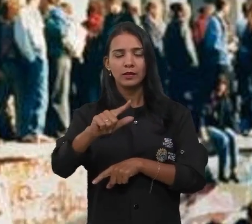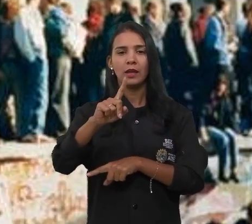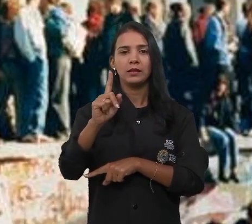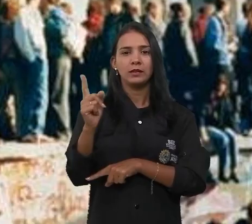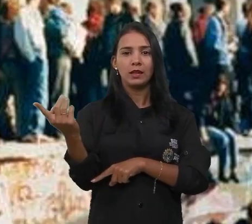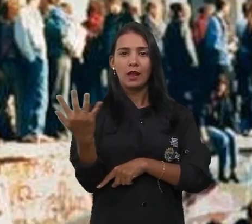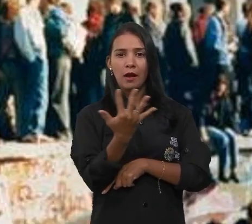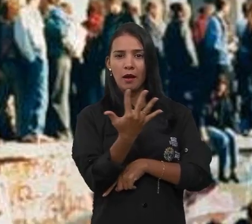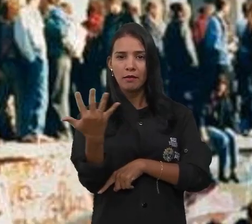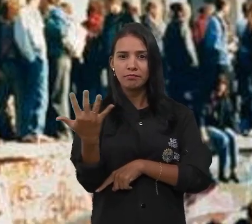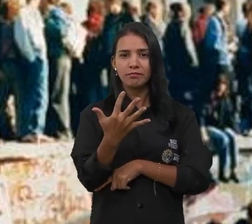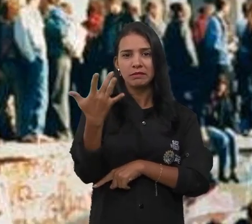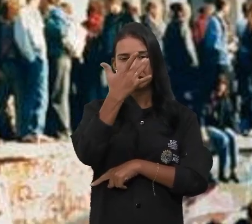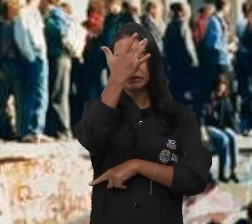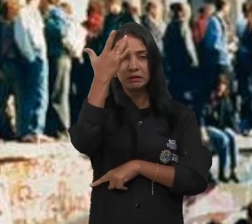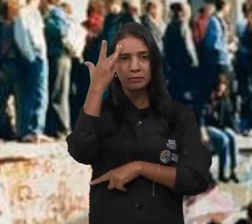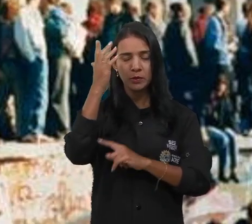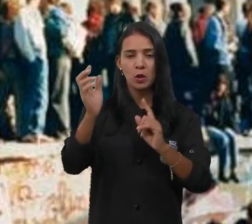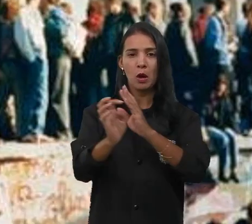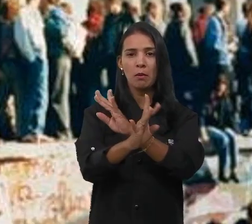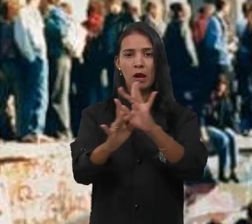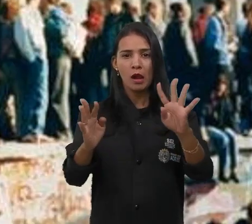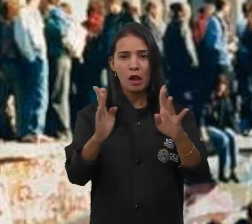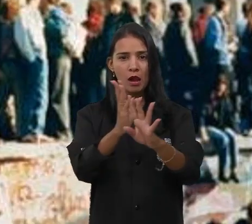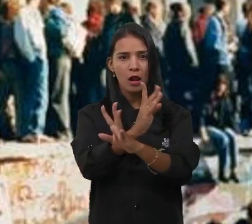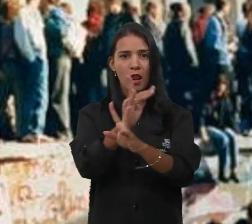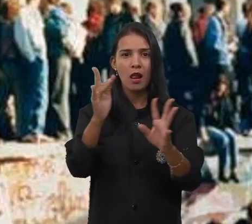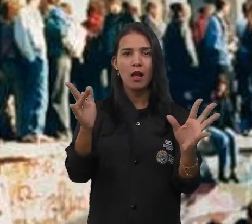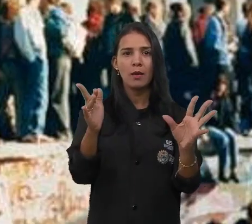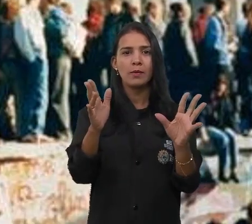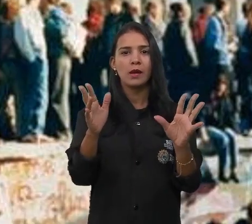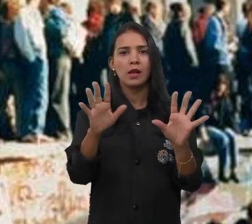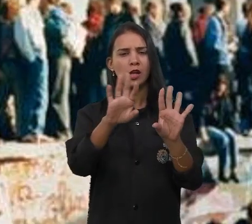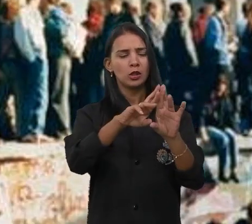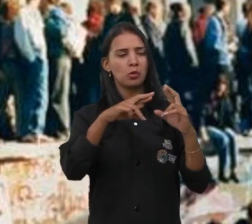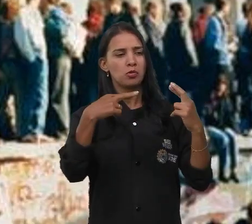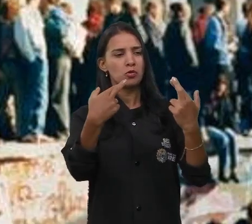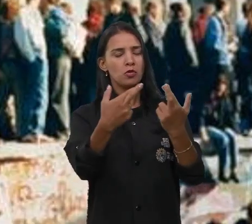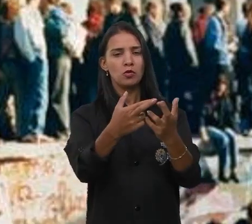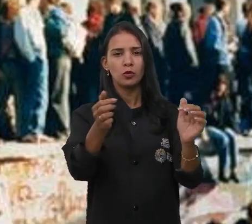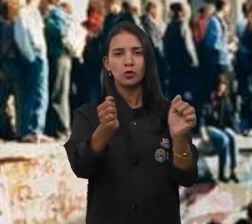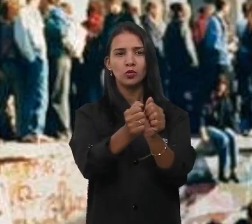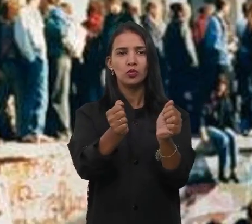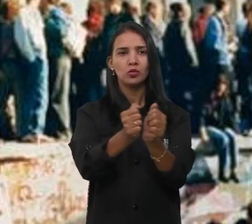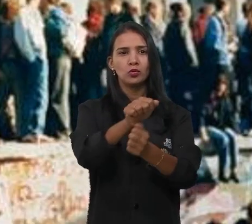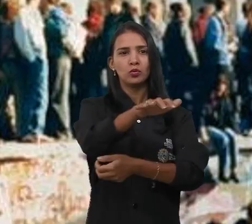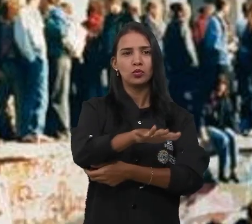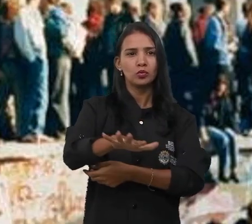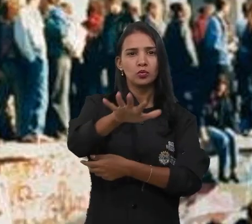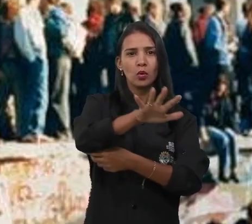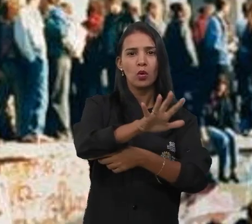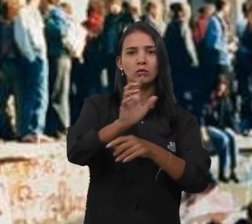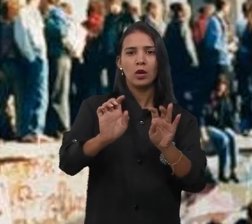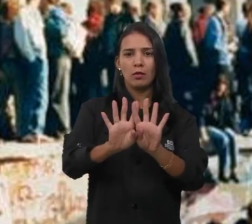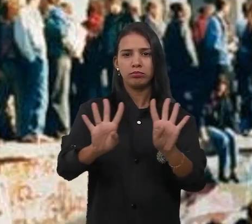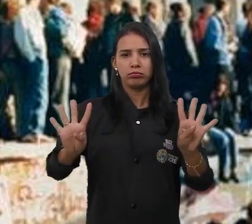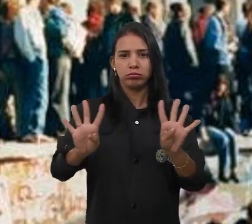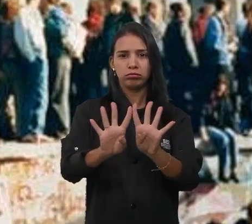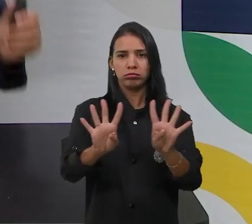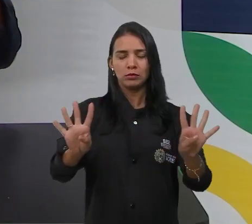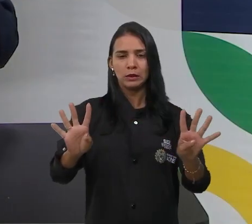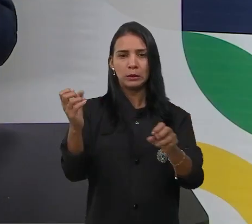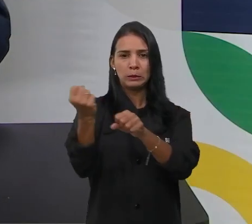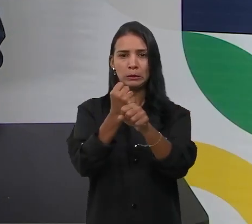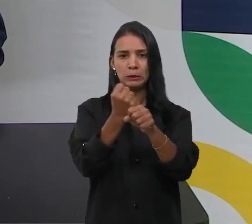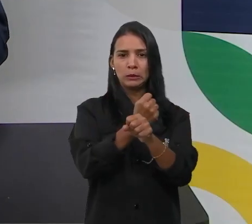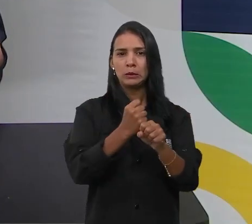Berlim, representando aí o fim da Guerra Fria, e isso aconteceu em 1989, e como eu falei, foi um